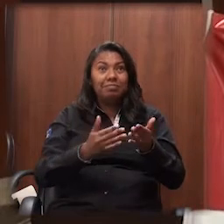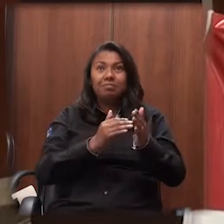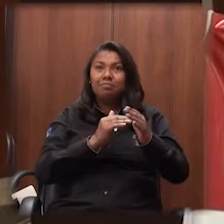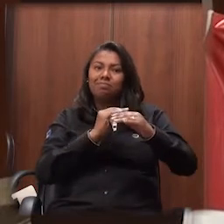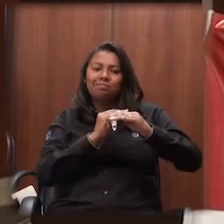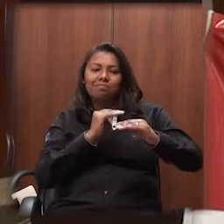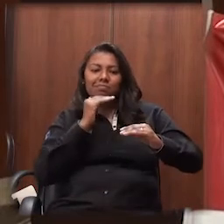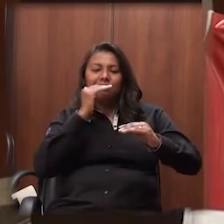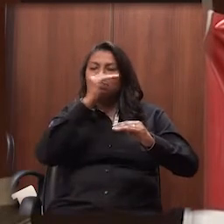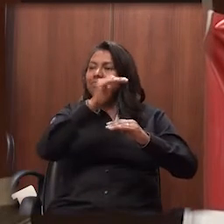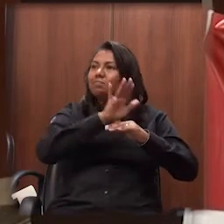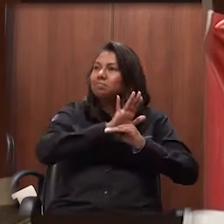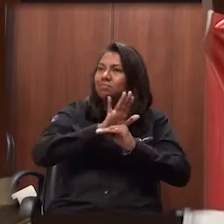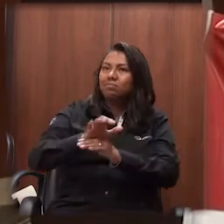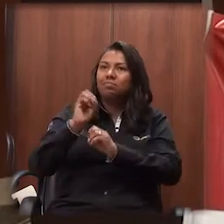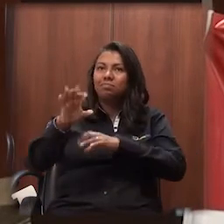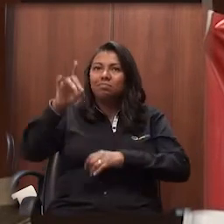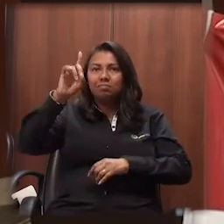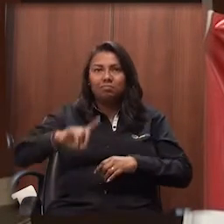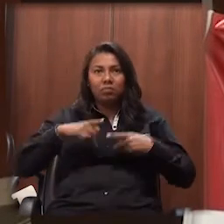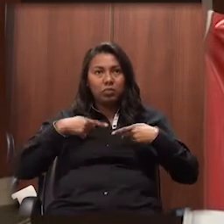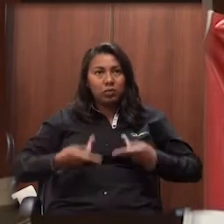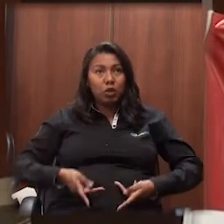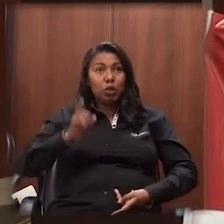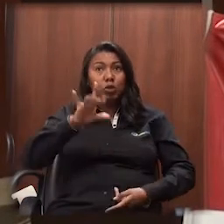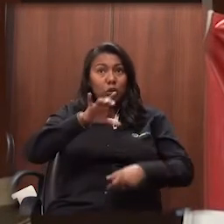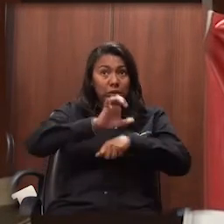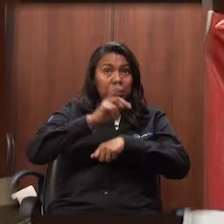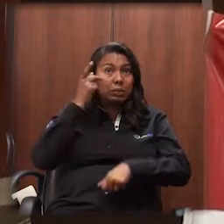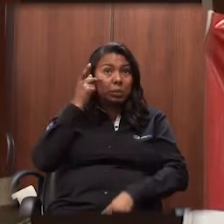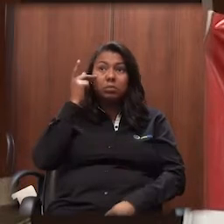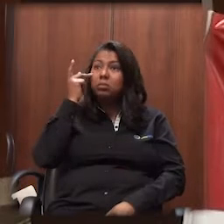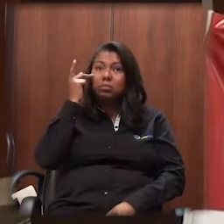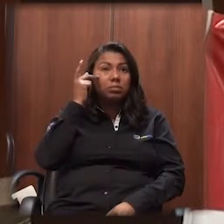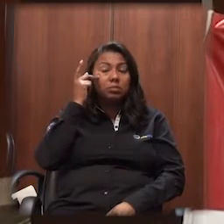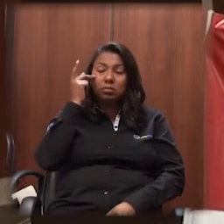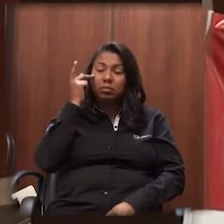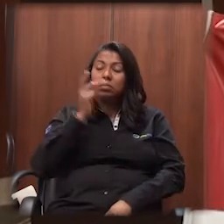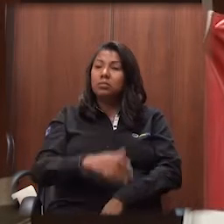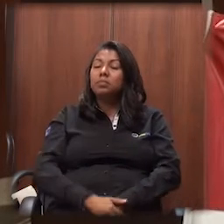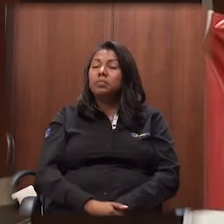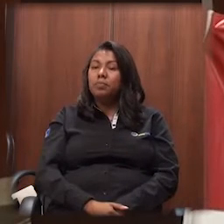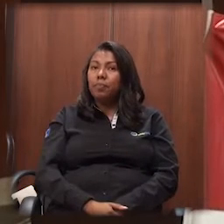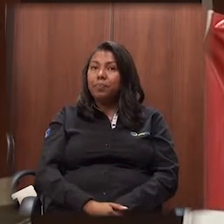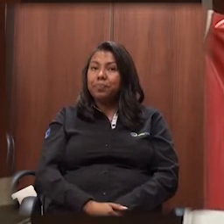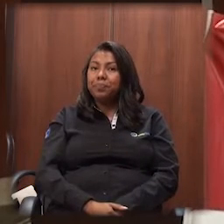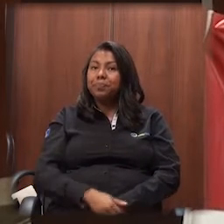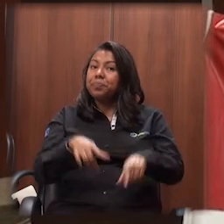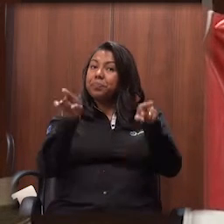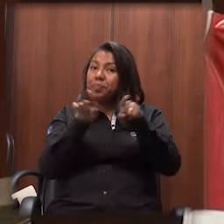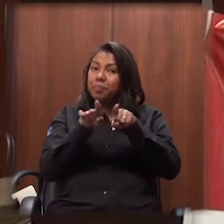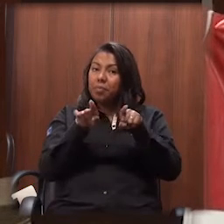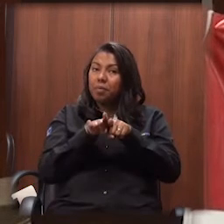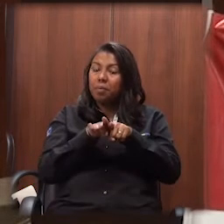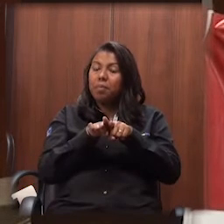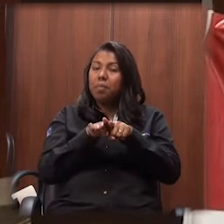a educação em direitos humanos, não somente no Estado, não somente no âmbito daquilo que São Paulo representa, mas também